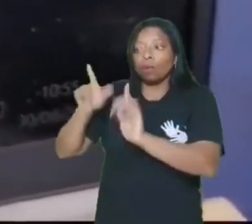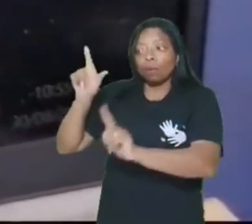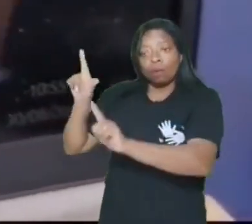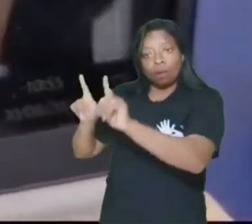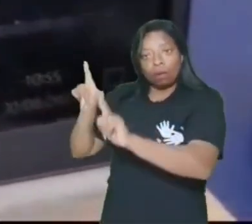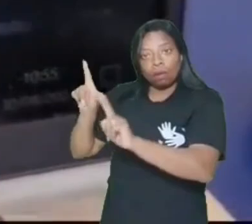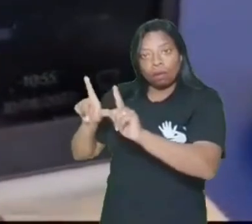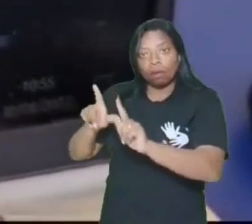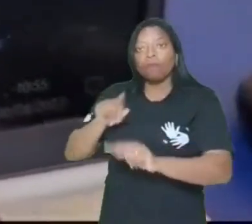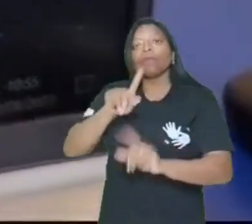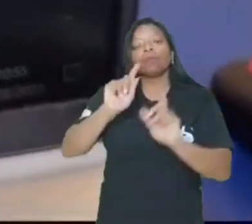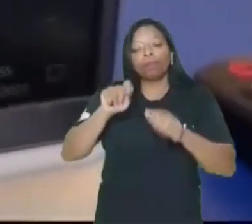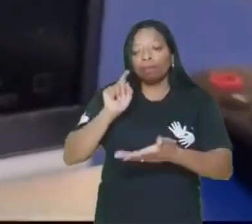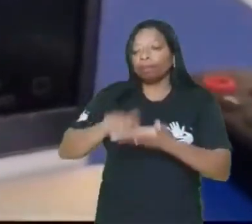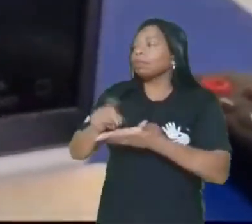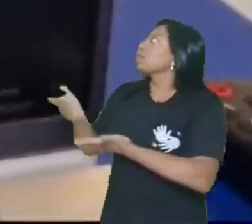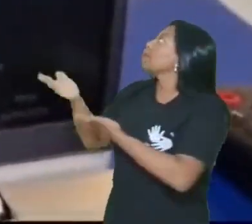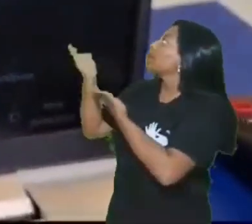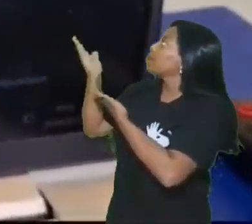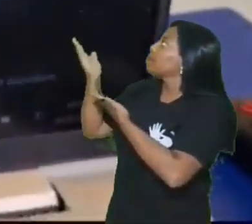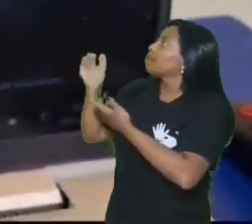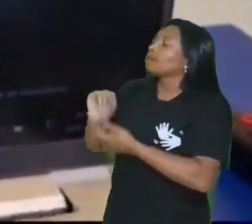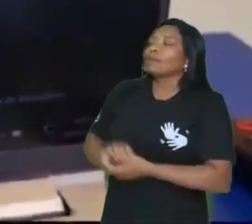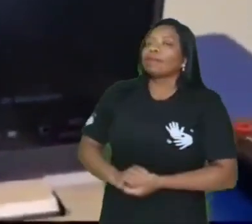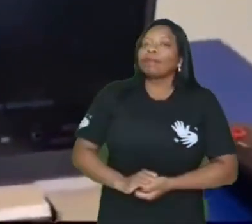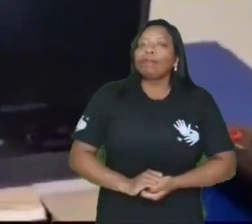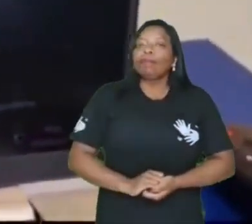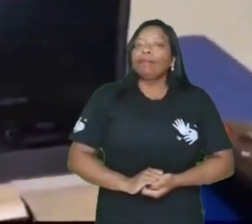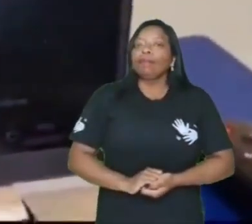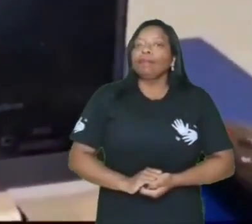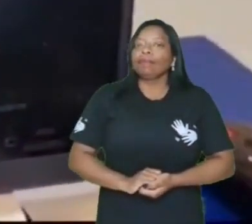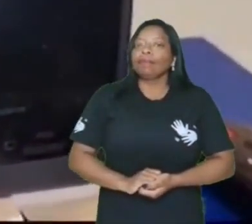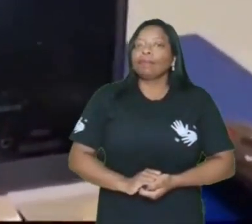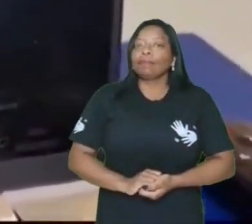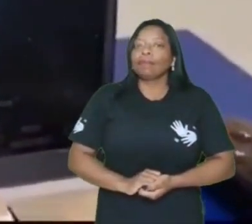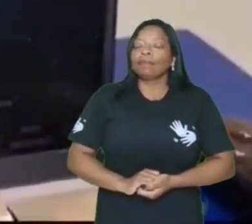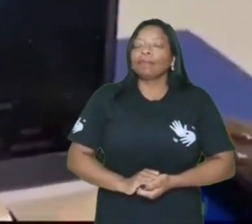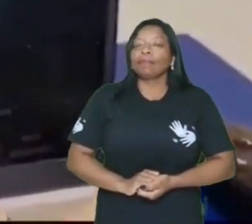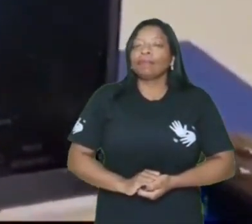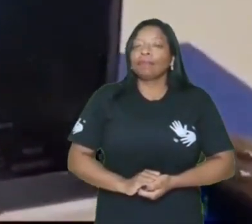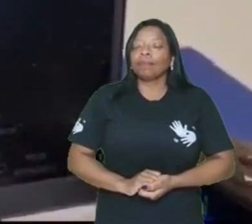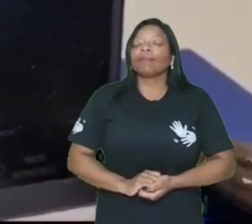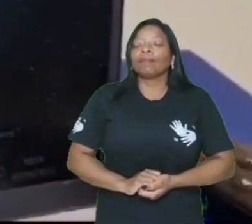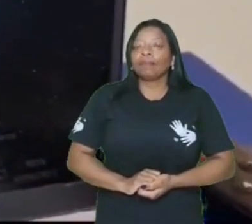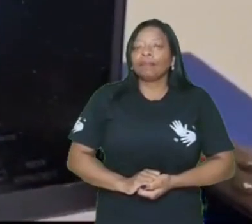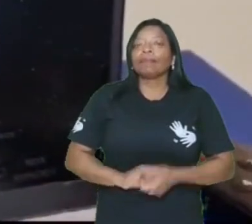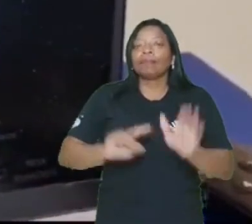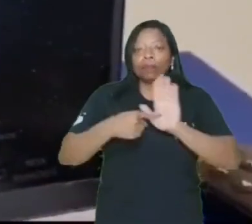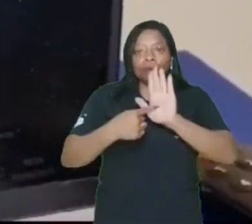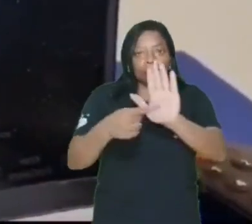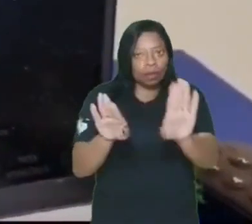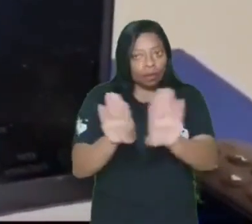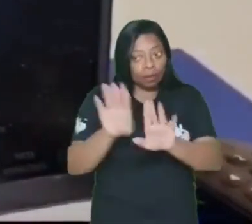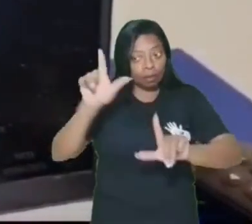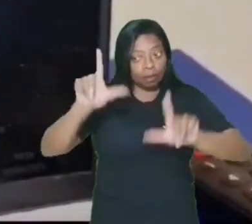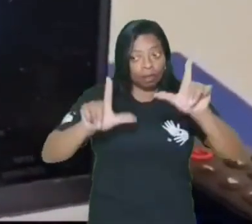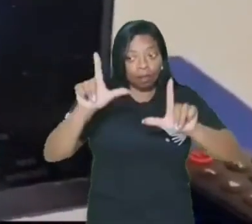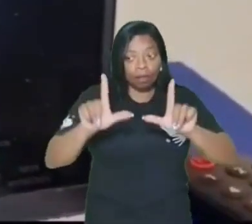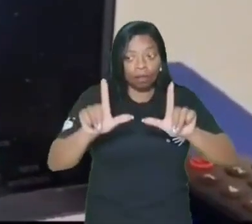Clique nela. Ela vai mostrar também o nome da sua TV, né,